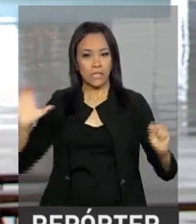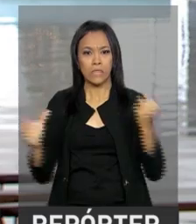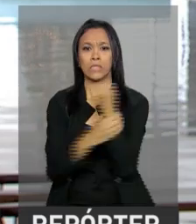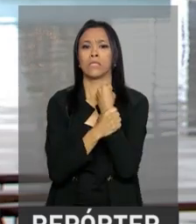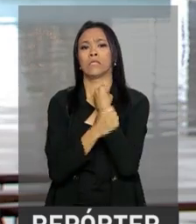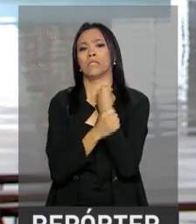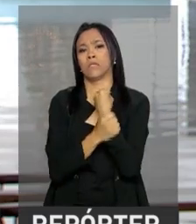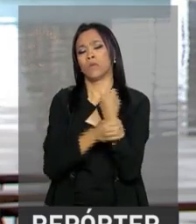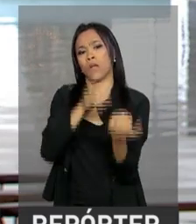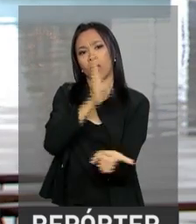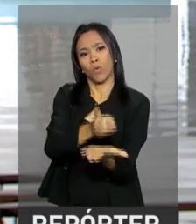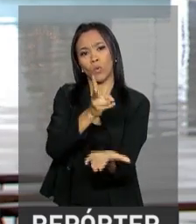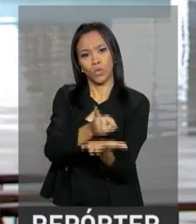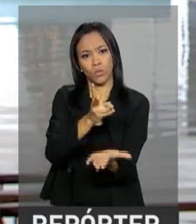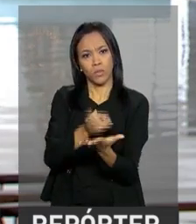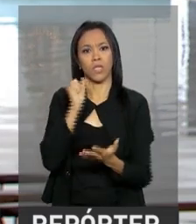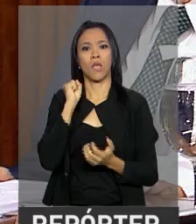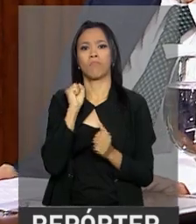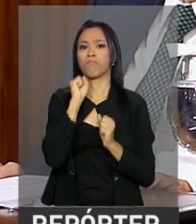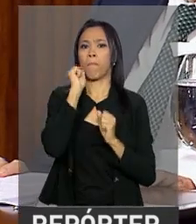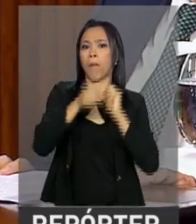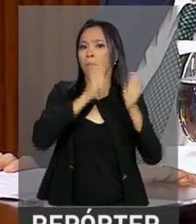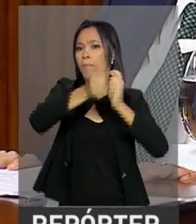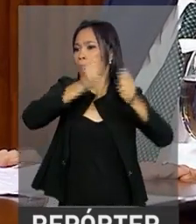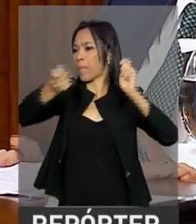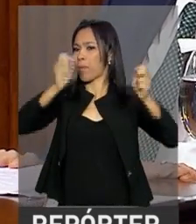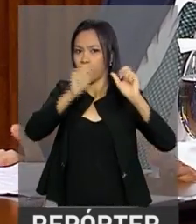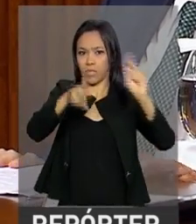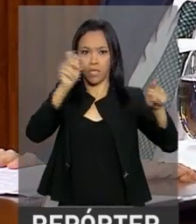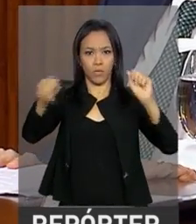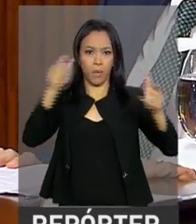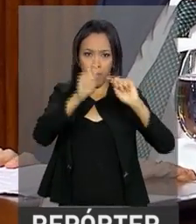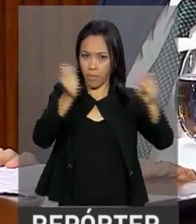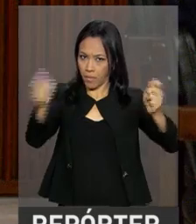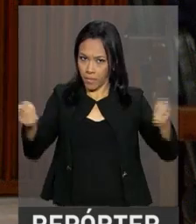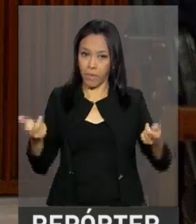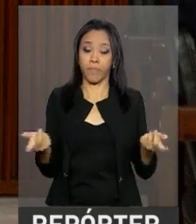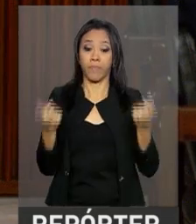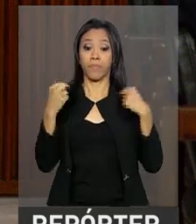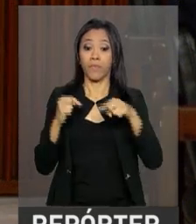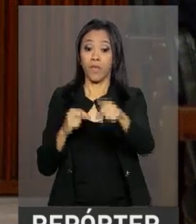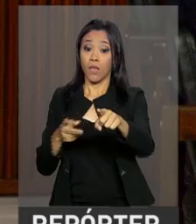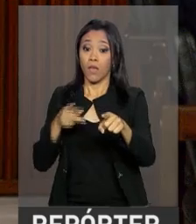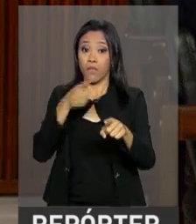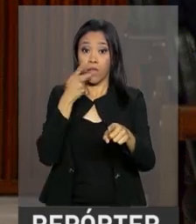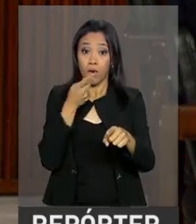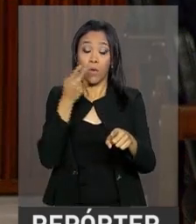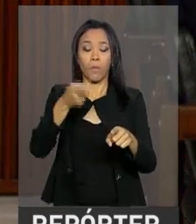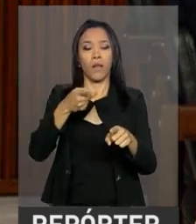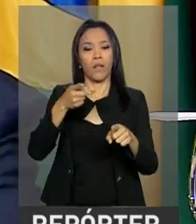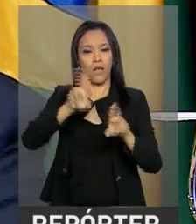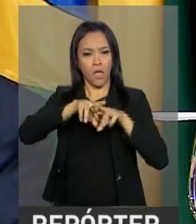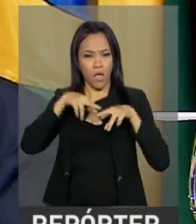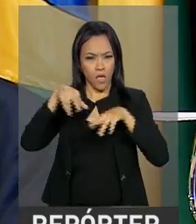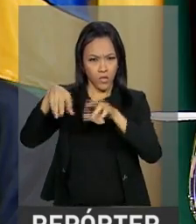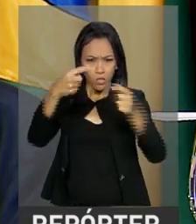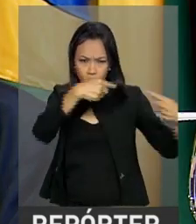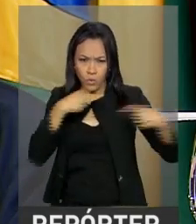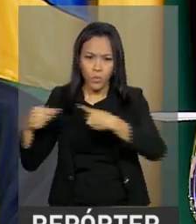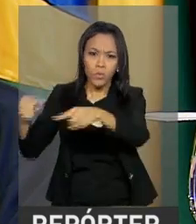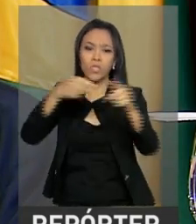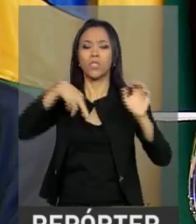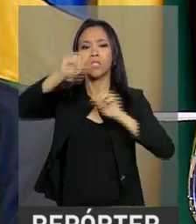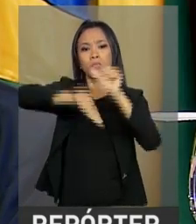Previdenciário no futuro um dia dedicado a discutir a reforma da Previdência Social o presidente Michel